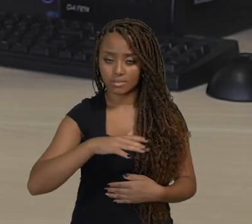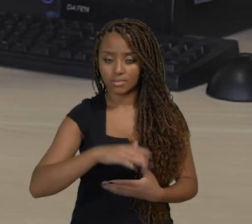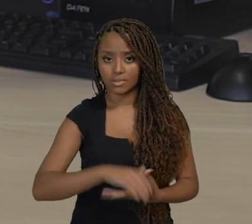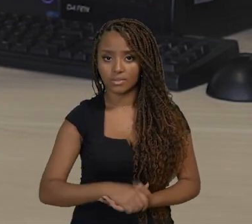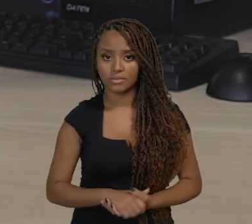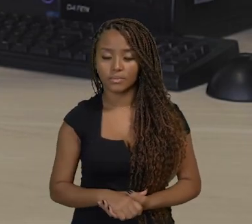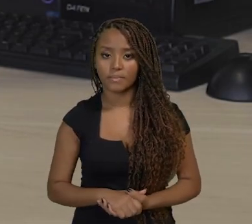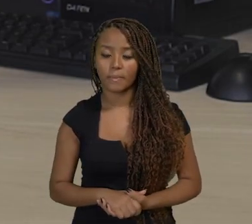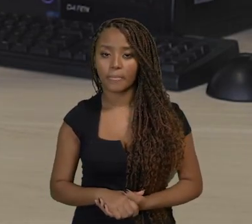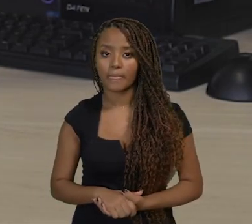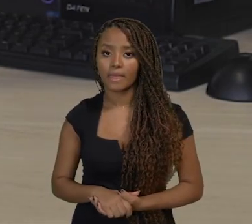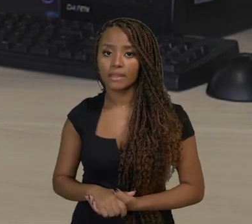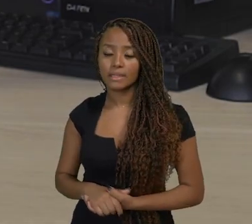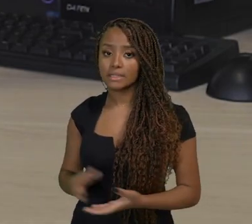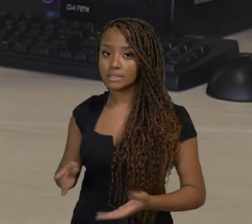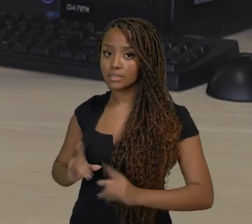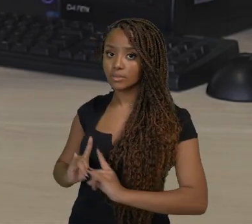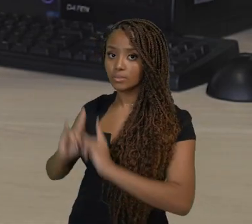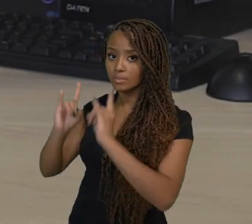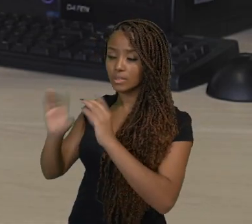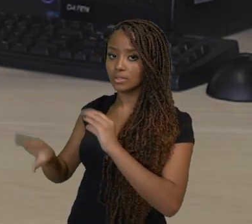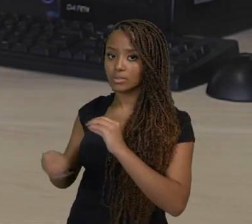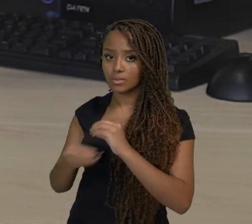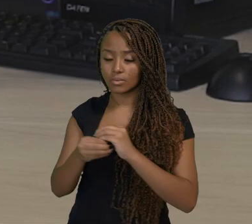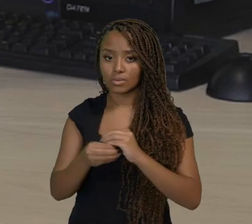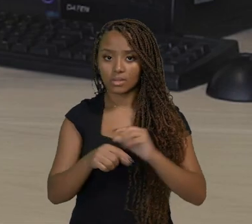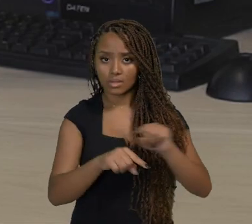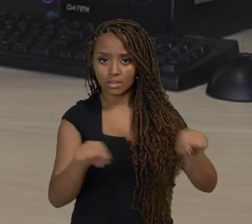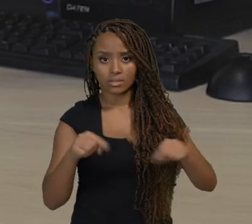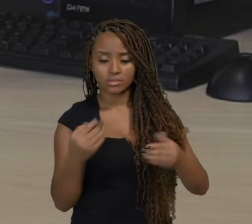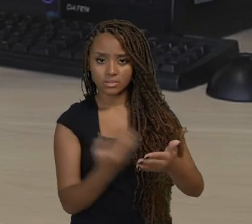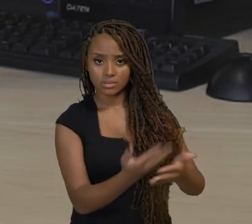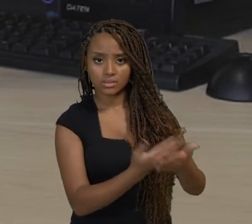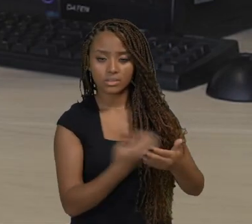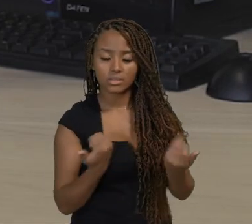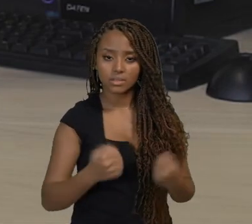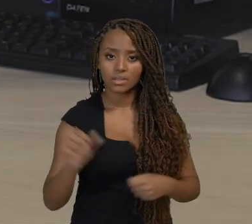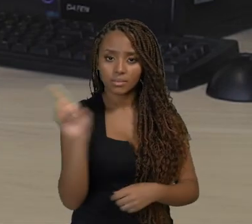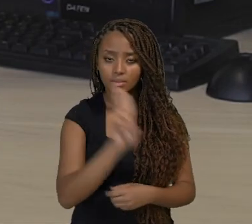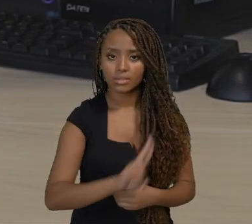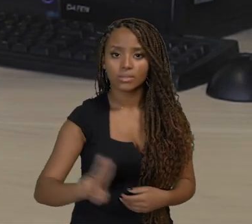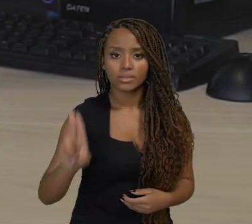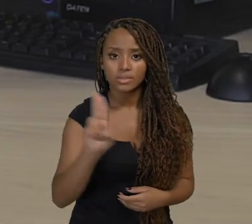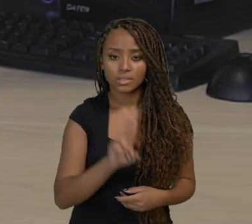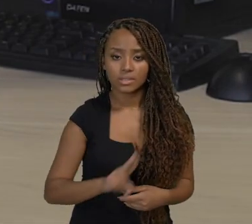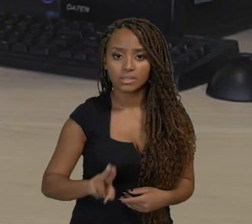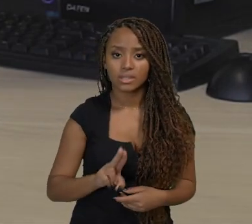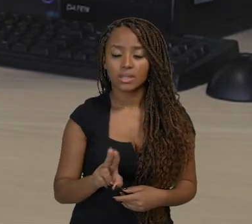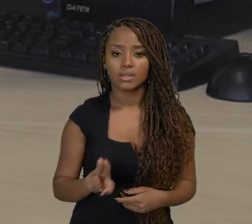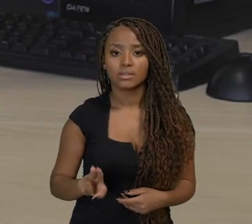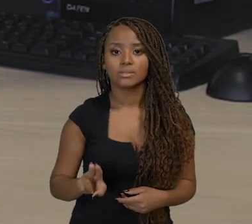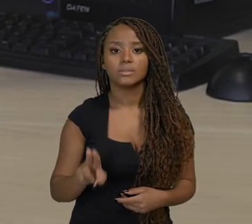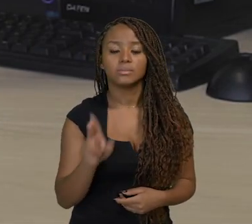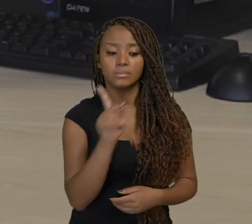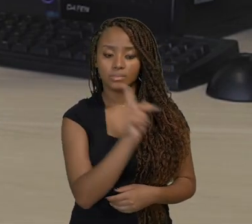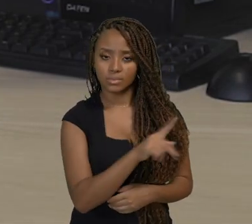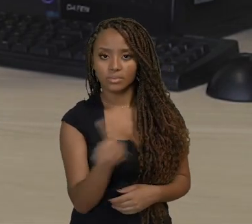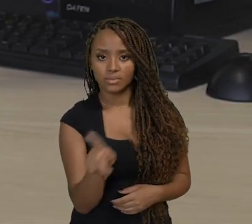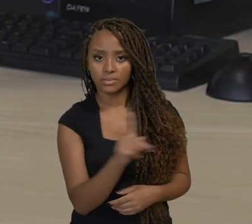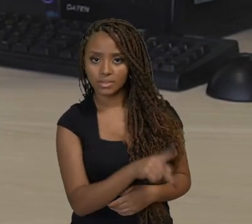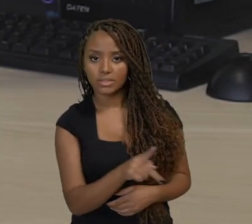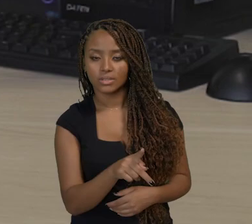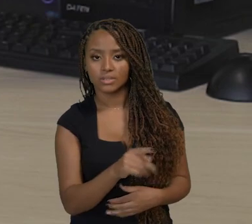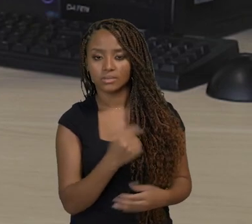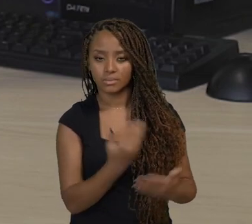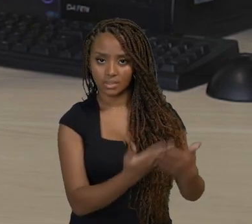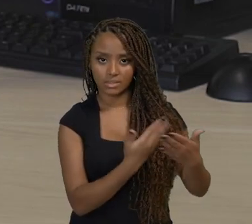Alugado, um prédio, né? Que congrega as salas, né? Que podem ser utilizadas para ministrar as nossas aulas.